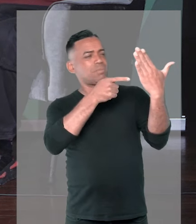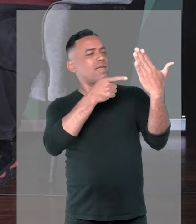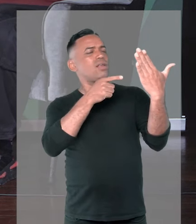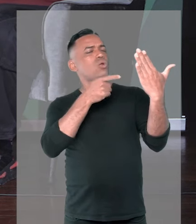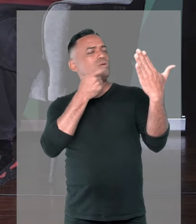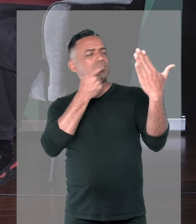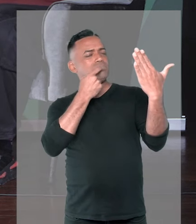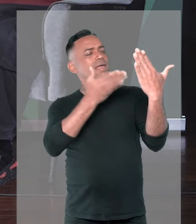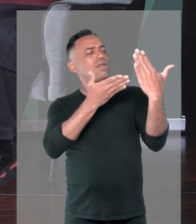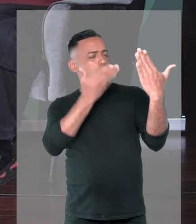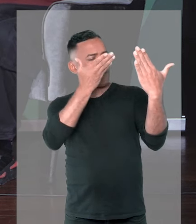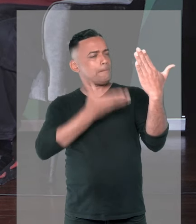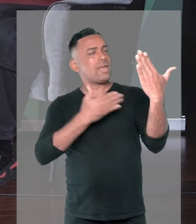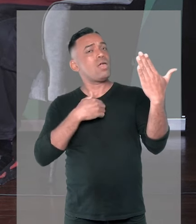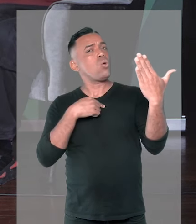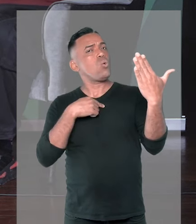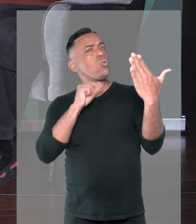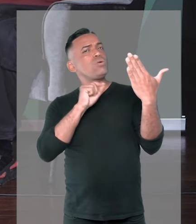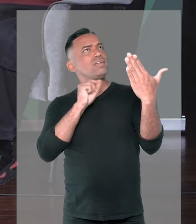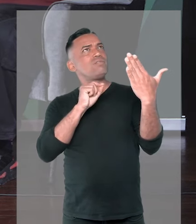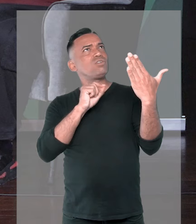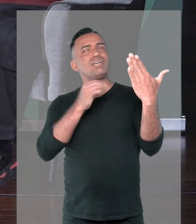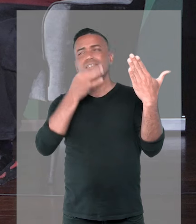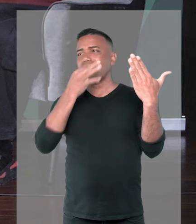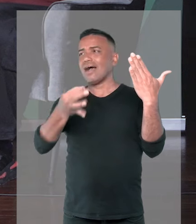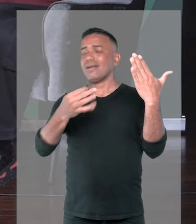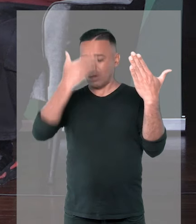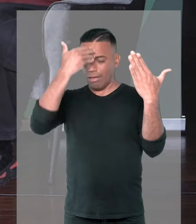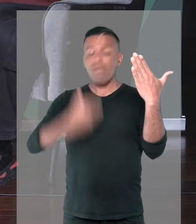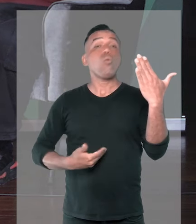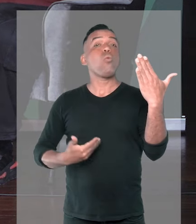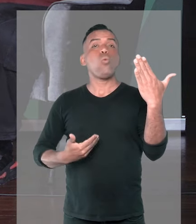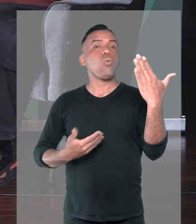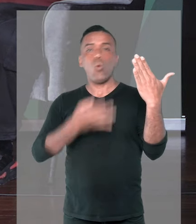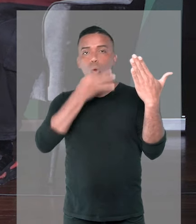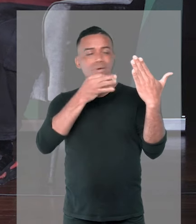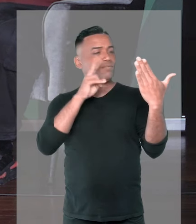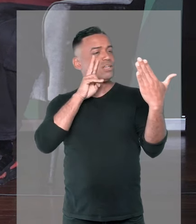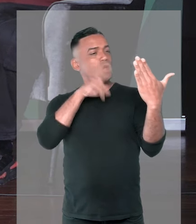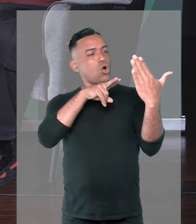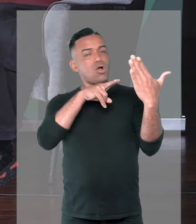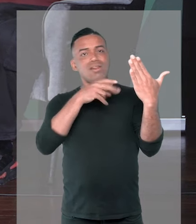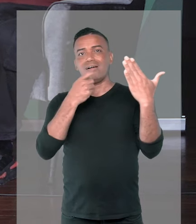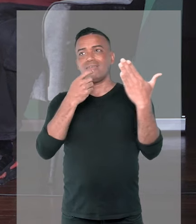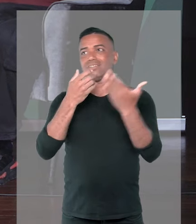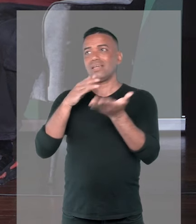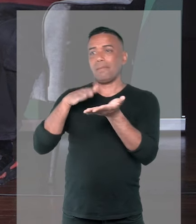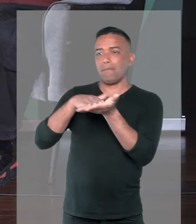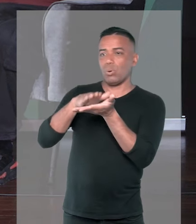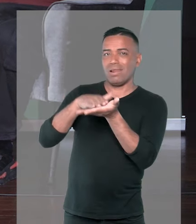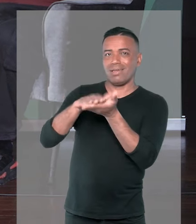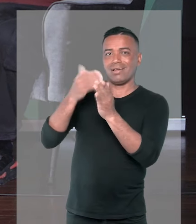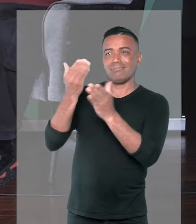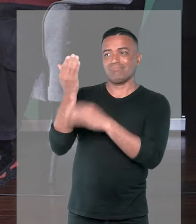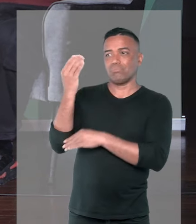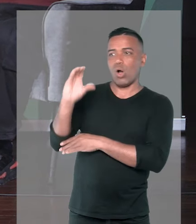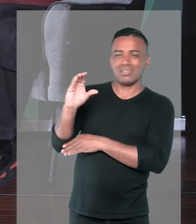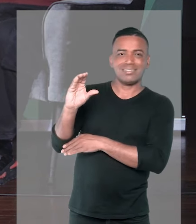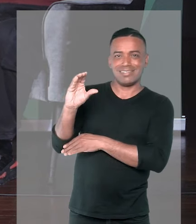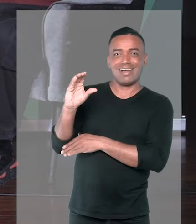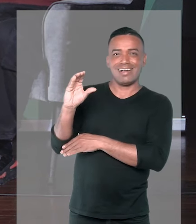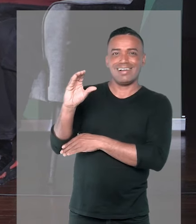Espelho Meu o que é que vocês acham que eu sou porque quando você olha para você publica e a gente tem